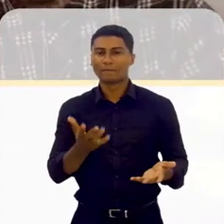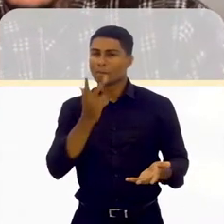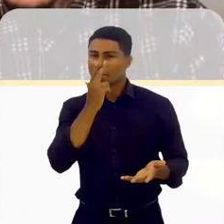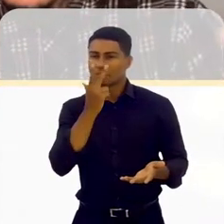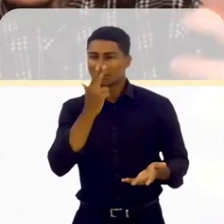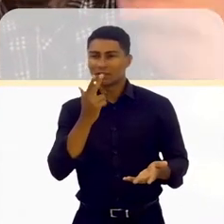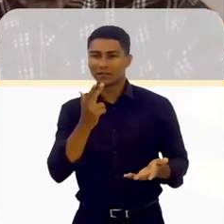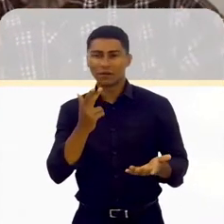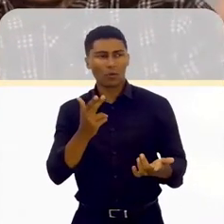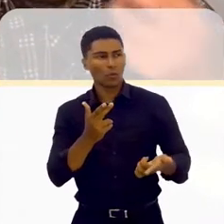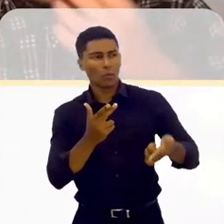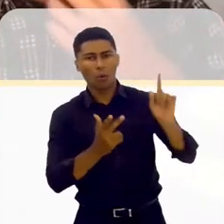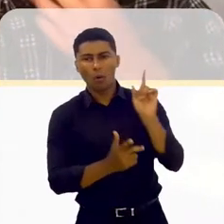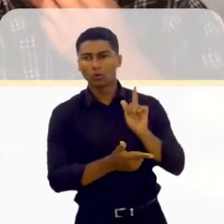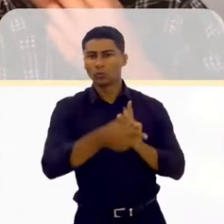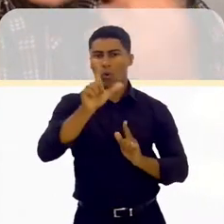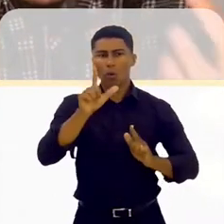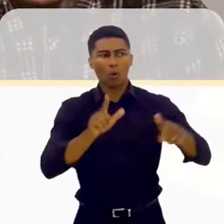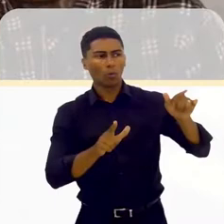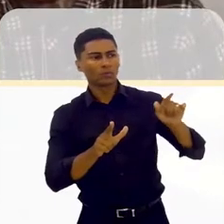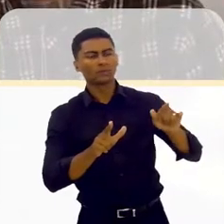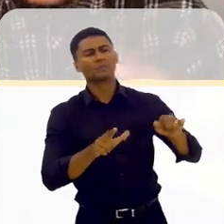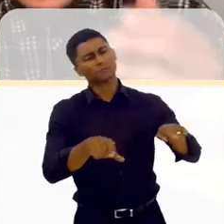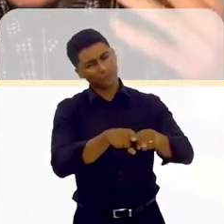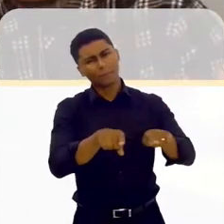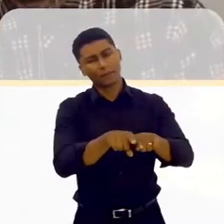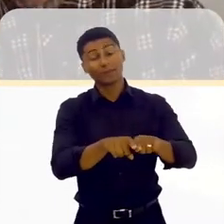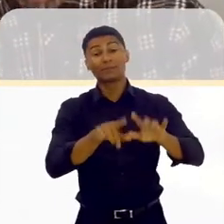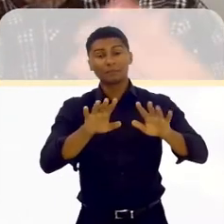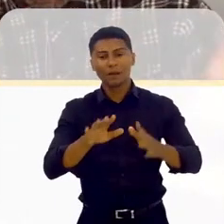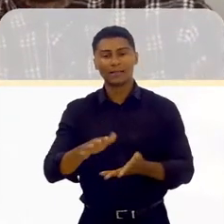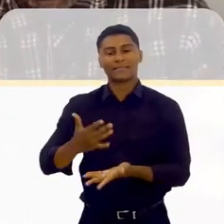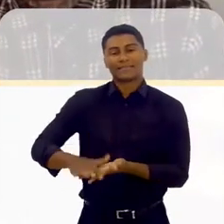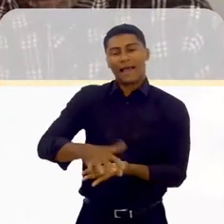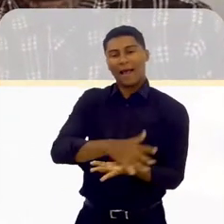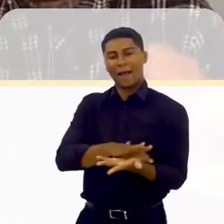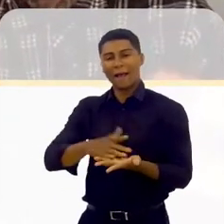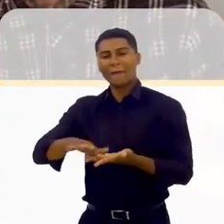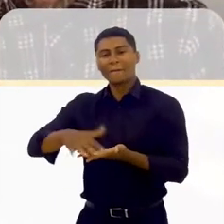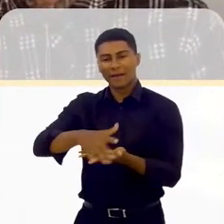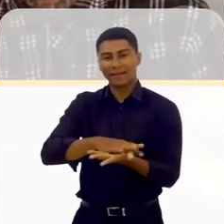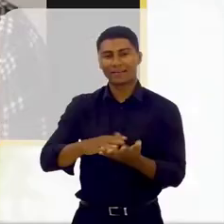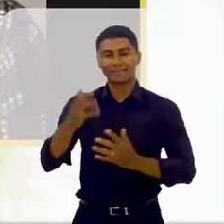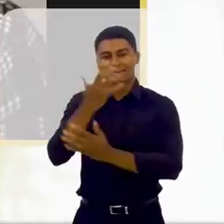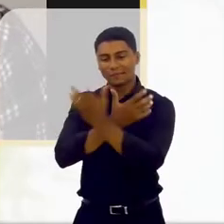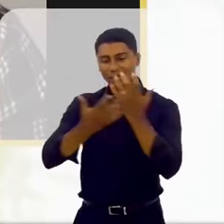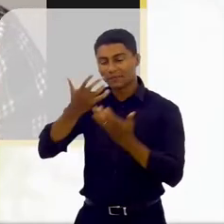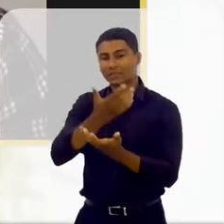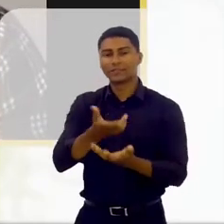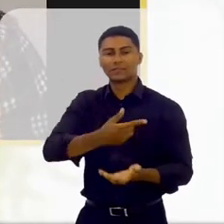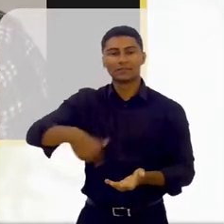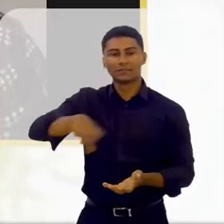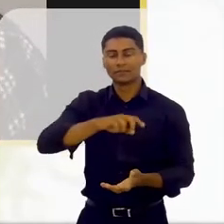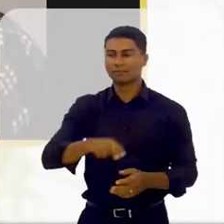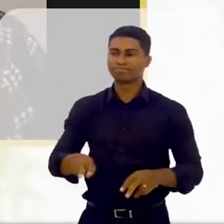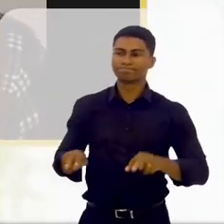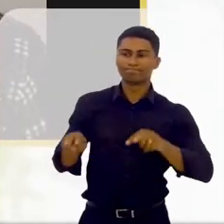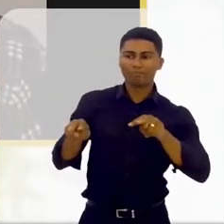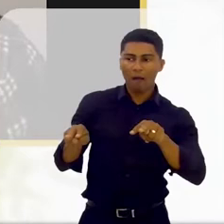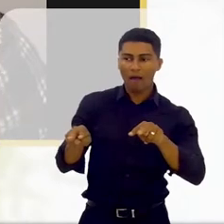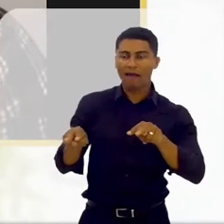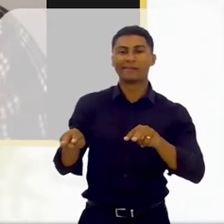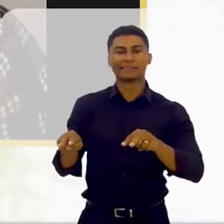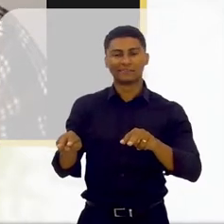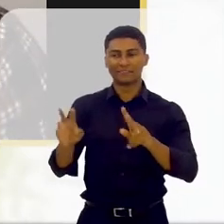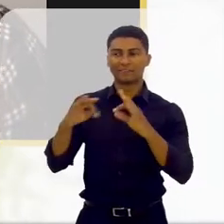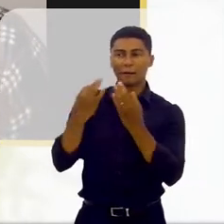Não falando de outras, né? Que outras também não incentivaram a gente, mas é que o samba e o pagode foi muito forte, assim, não teve como a gente sair